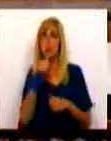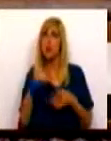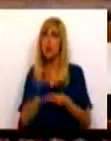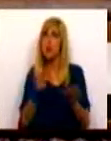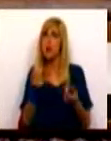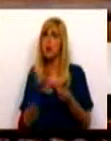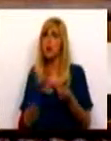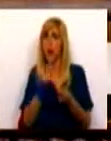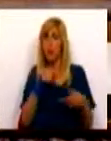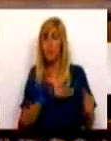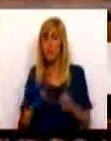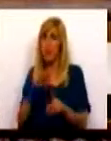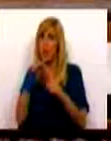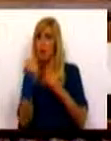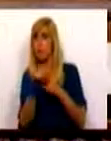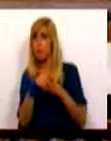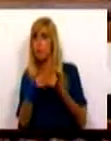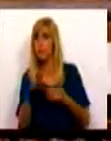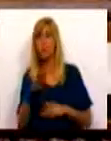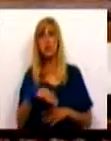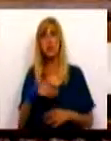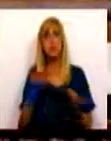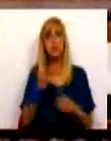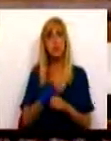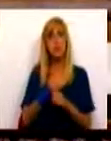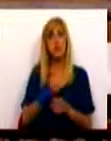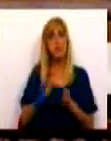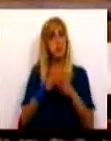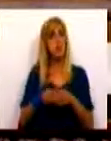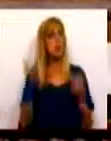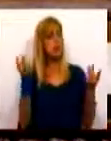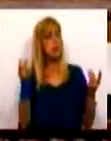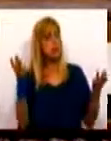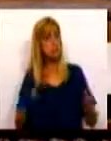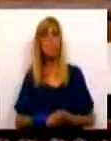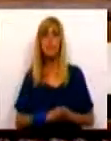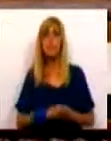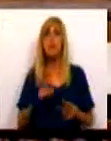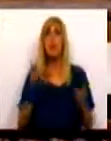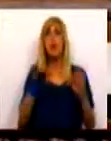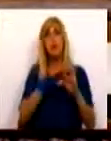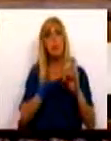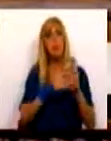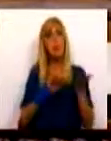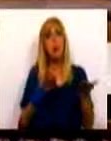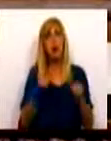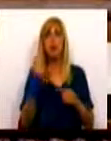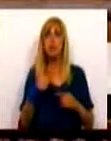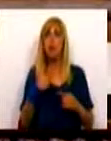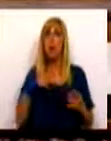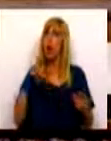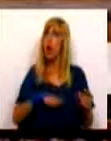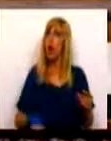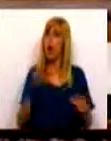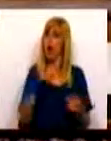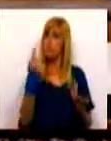ribeirinhas e meio envolvente, enquanto espaços de atividades náuticas e de lazer. Trata-se de um programa de dimensão nacional que